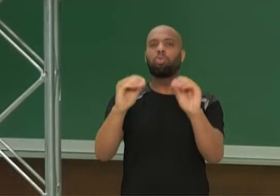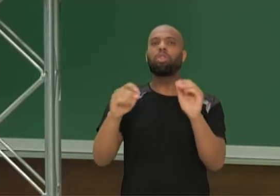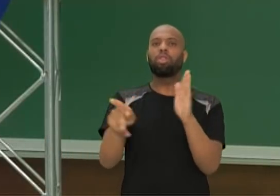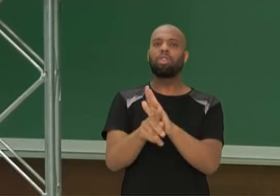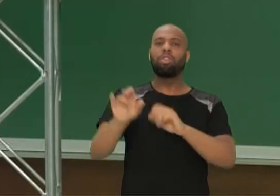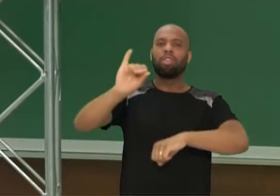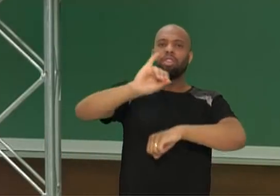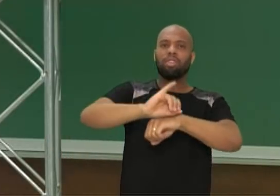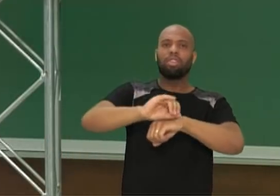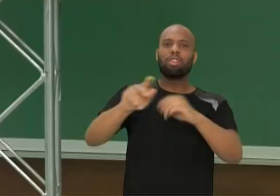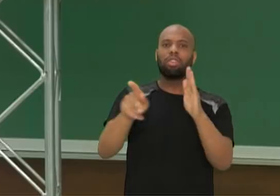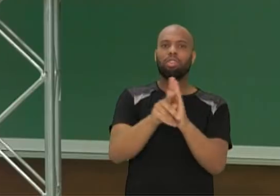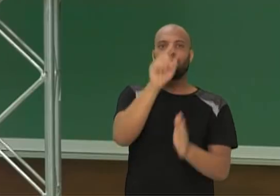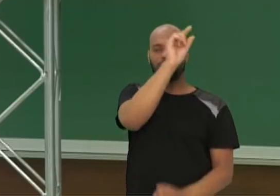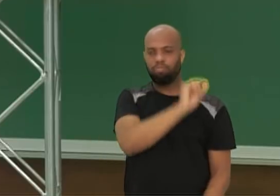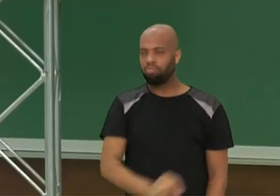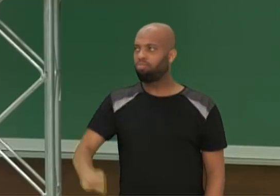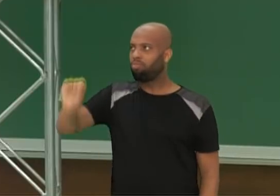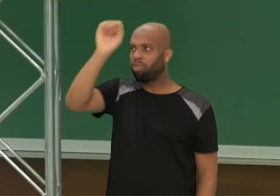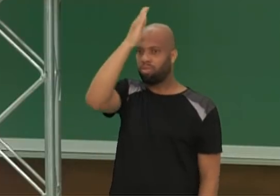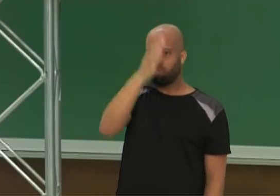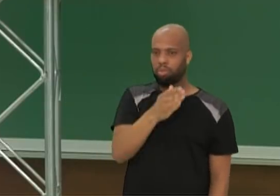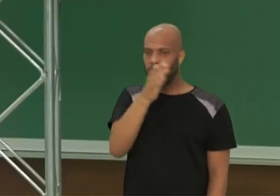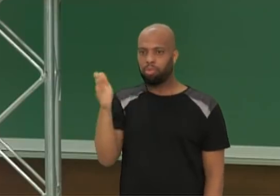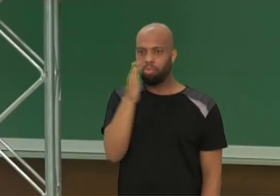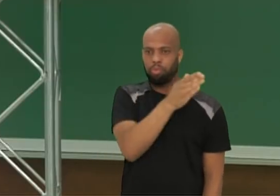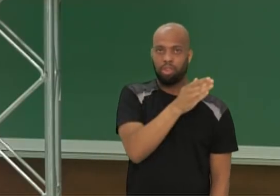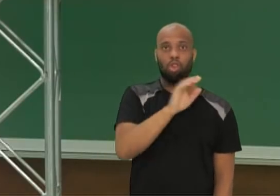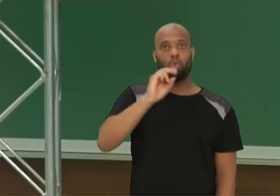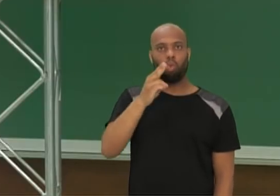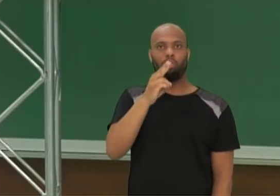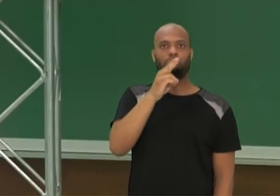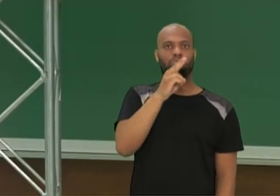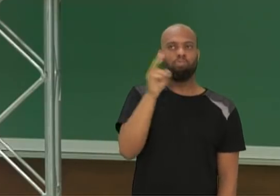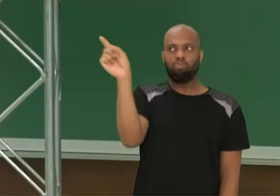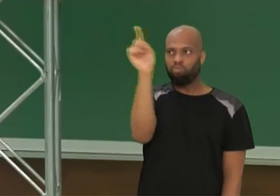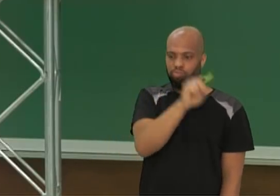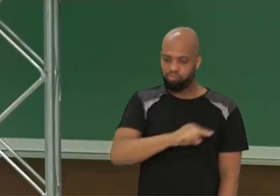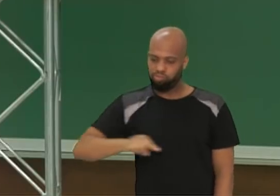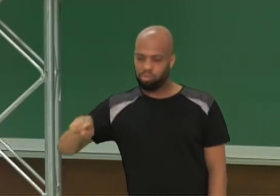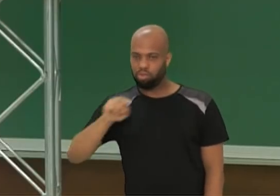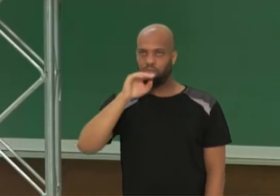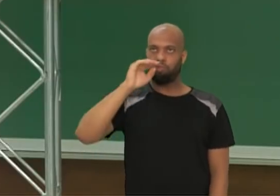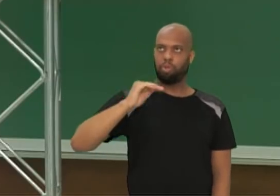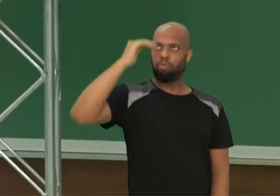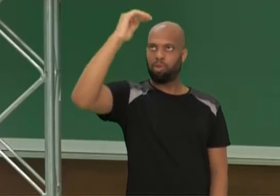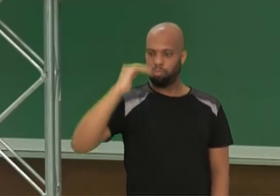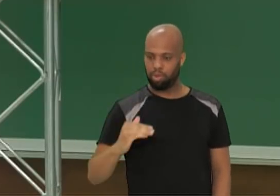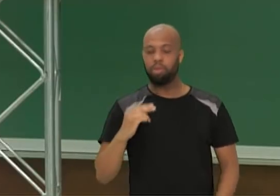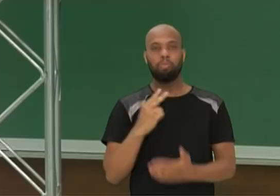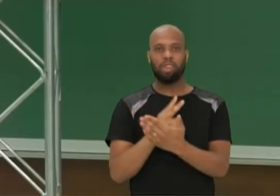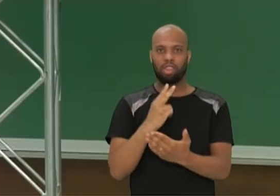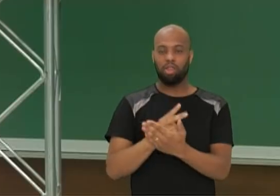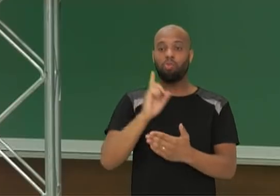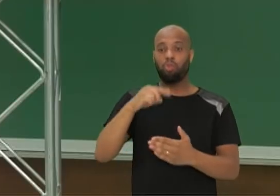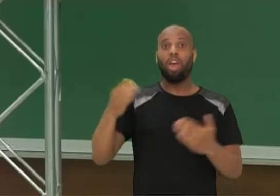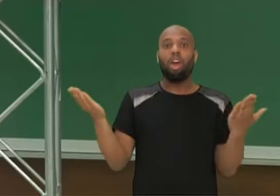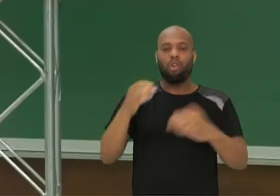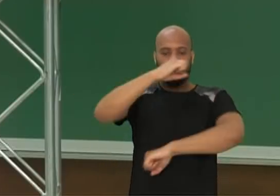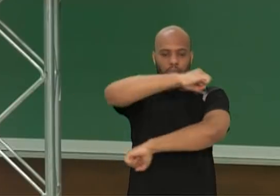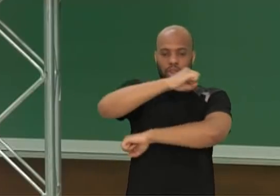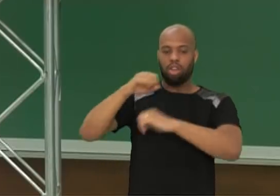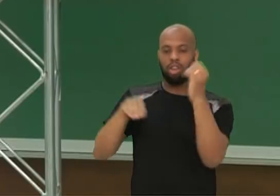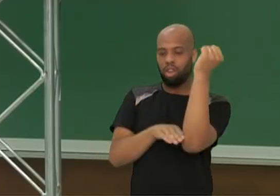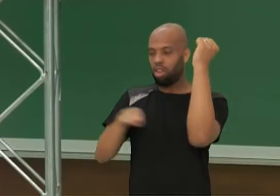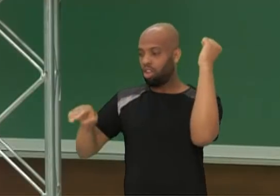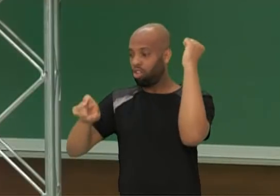simetria paralelo ao eixo x, tá? Então está paralelo, o eixo de simetria aqui, ó, está paralelo ao eixo x. Então, paralelo